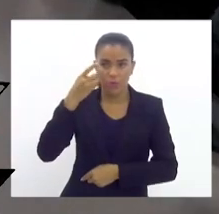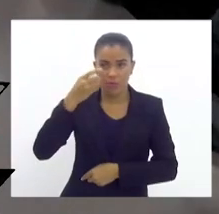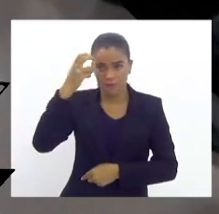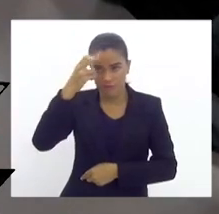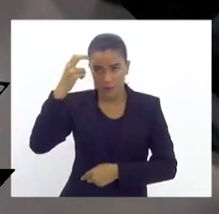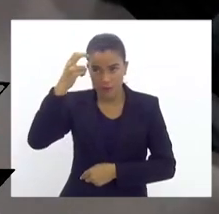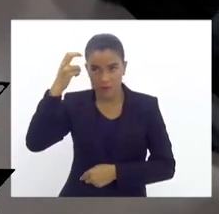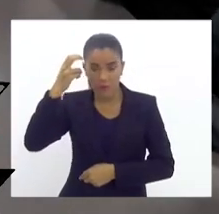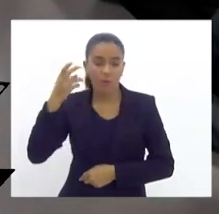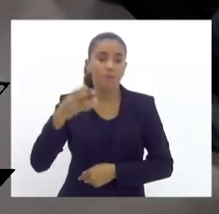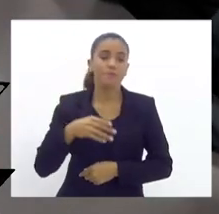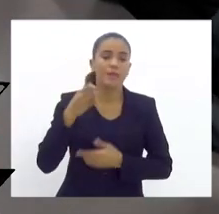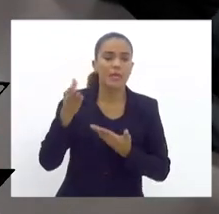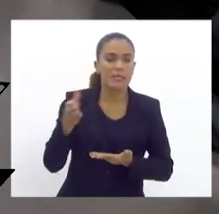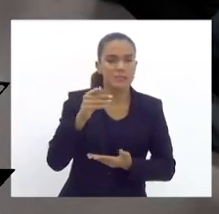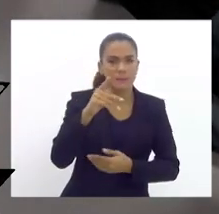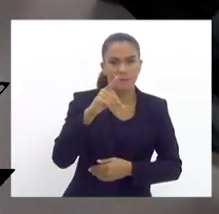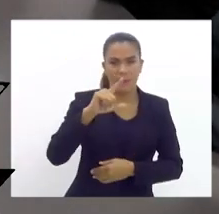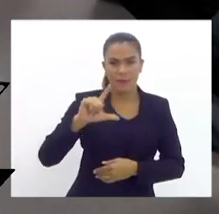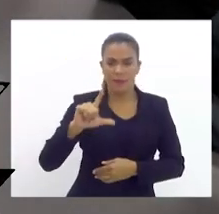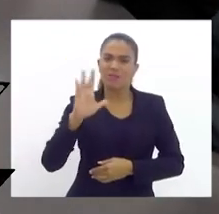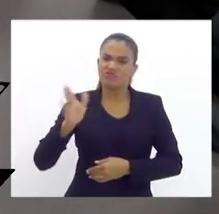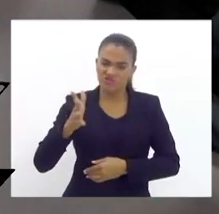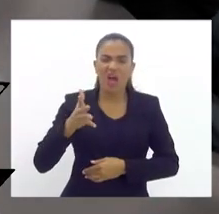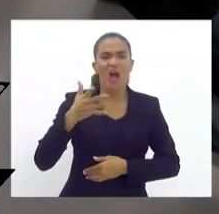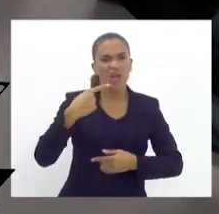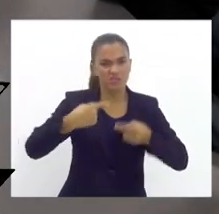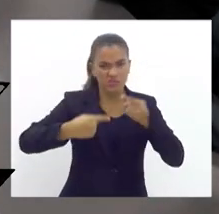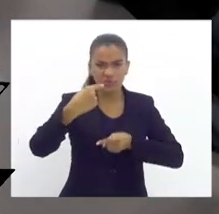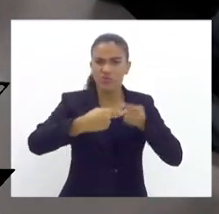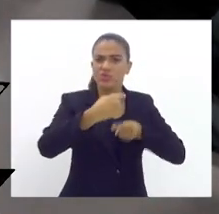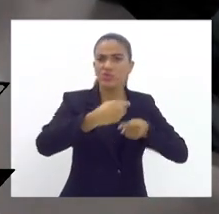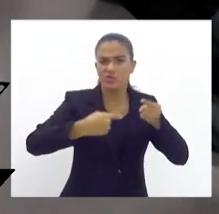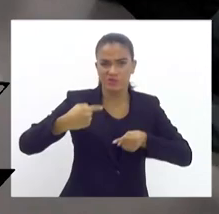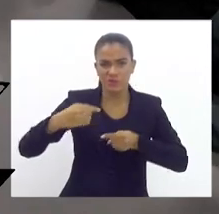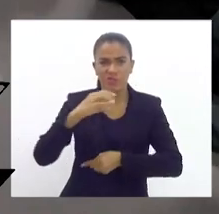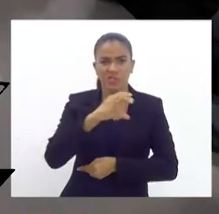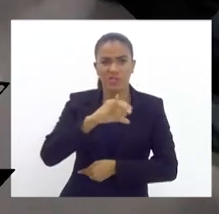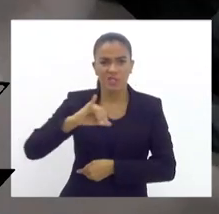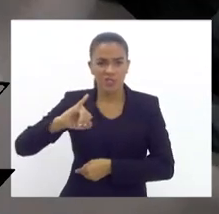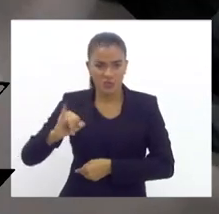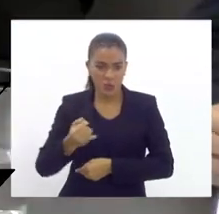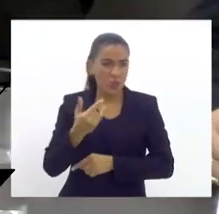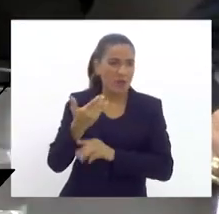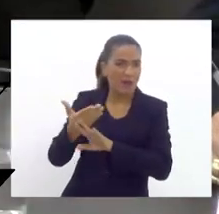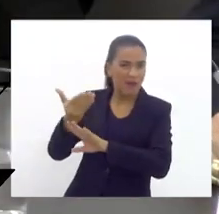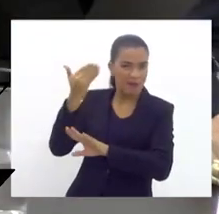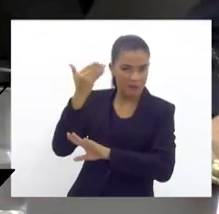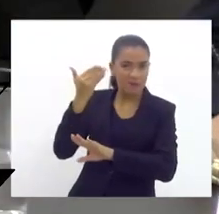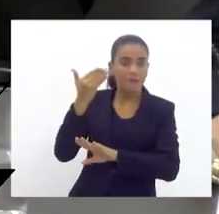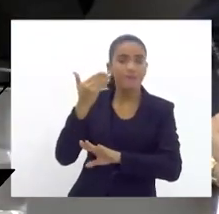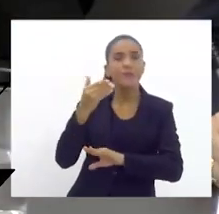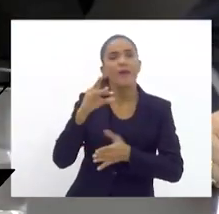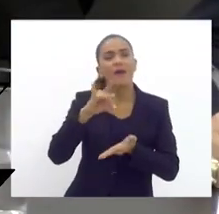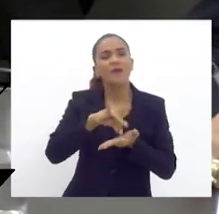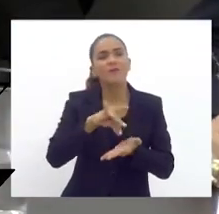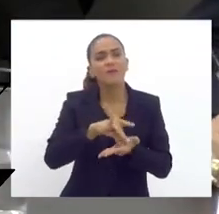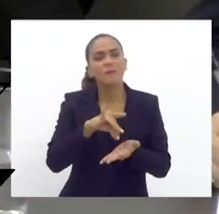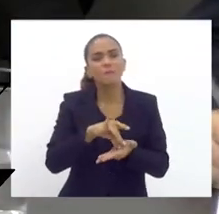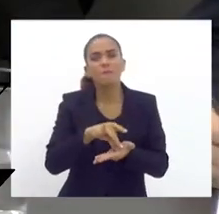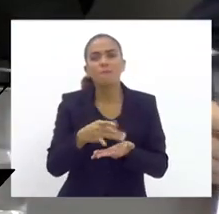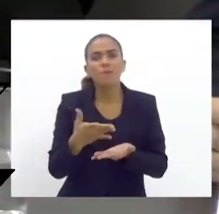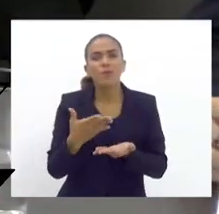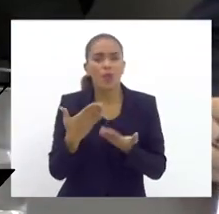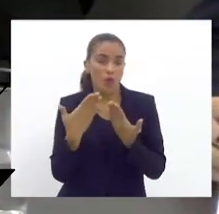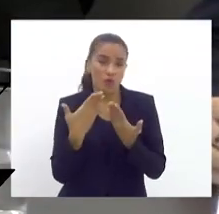esse PL, a gente já debateu ele aqui na CCJ numa outra oportunidade. Eu, na verdade, queria